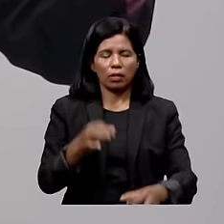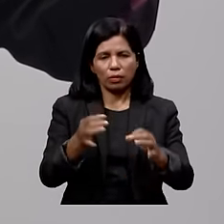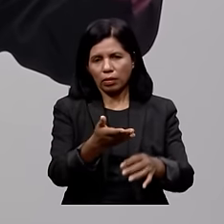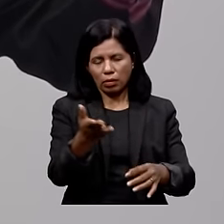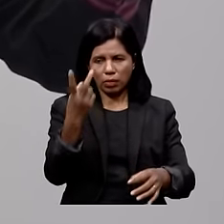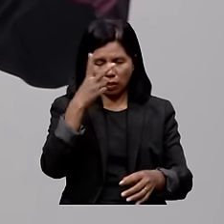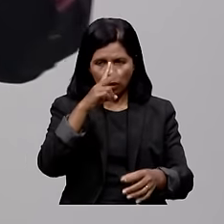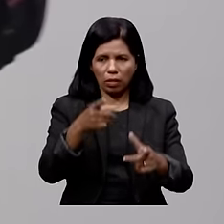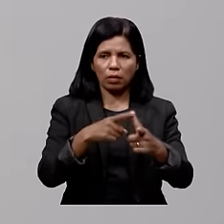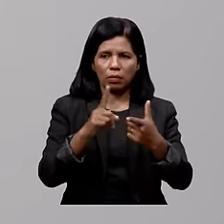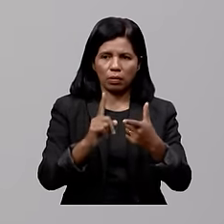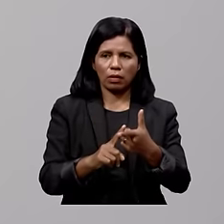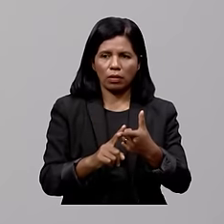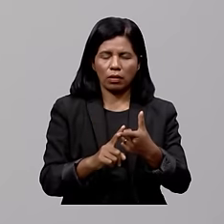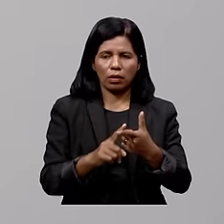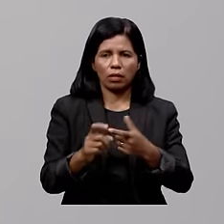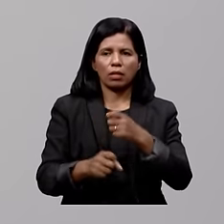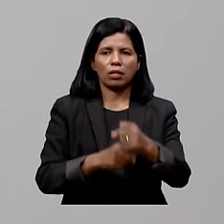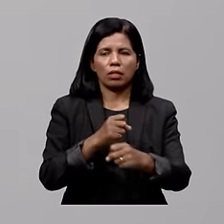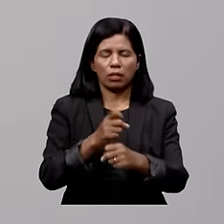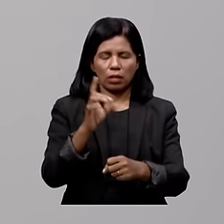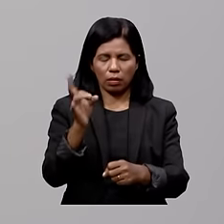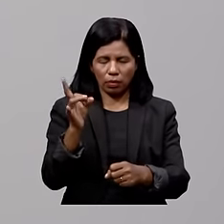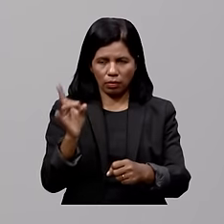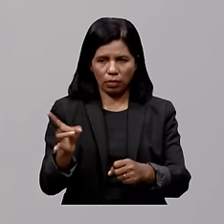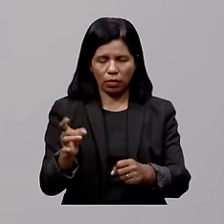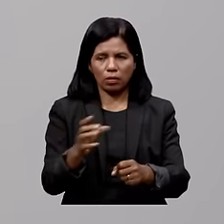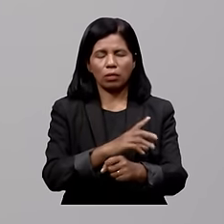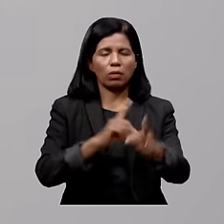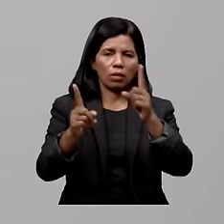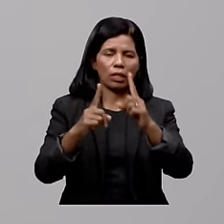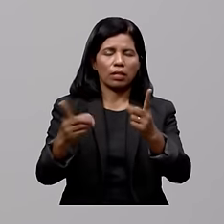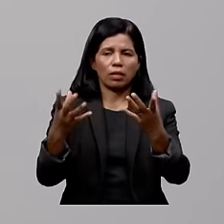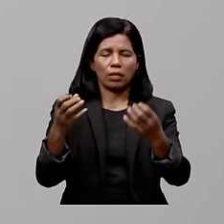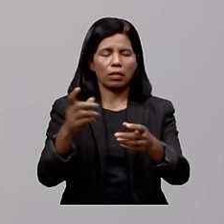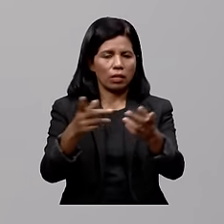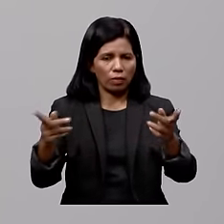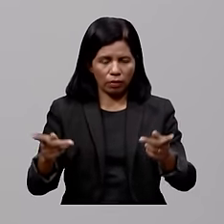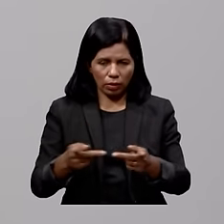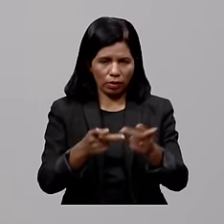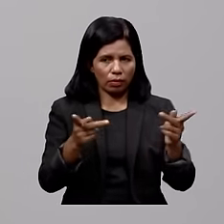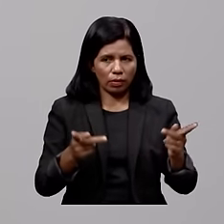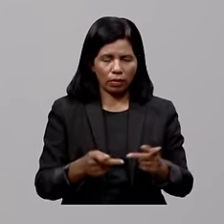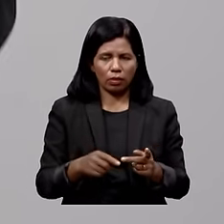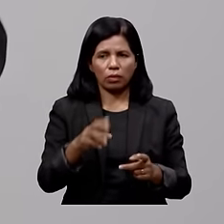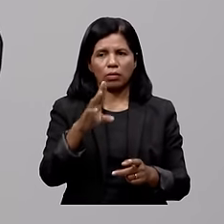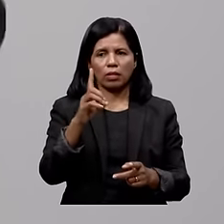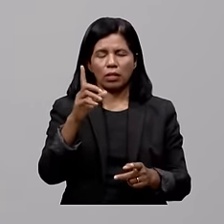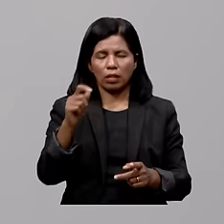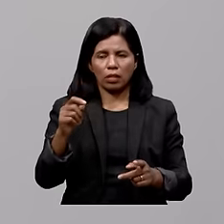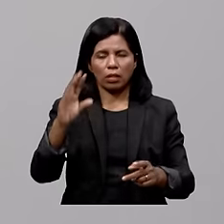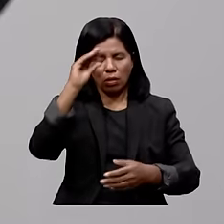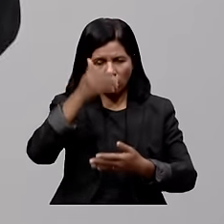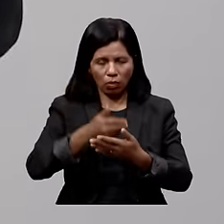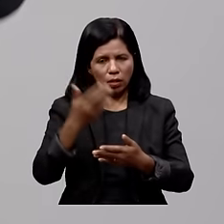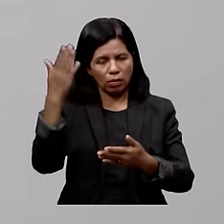irá depois de anos 80, anos 90, quando há uma manifestação, e o fato, o DT não é um ano, o